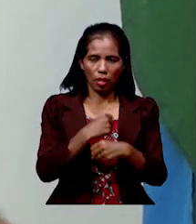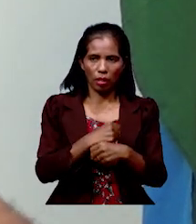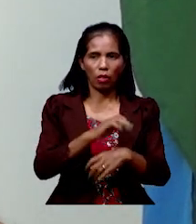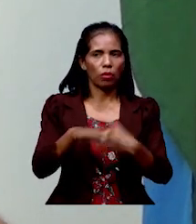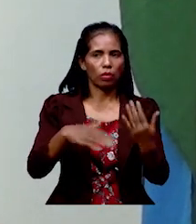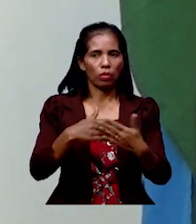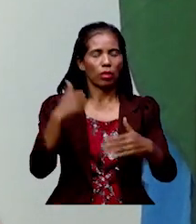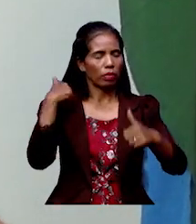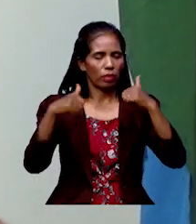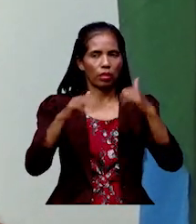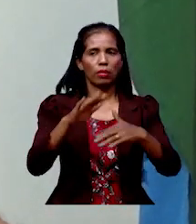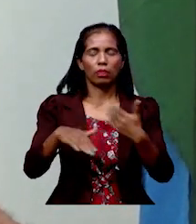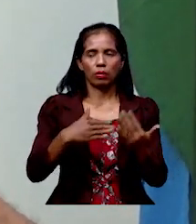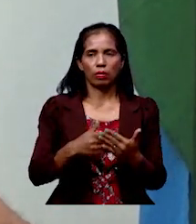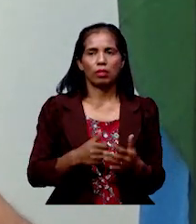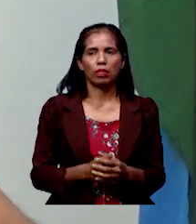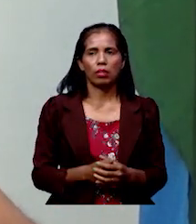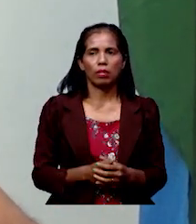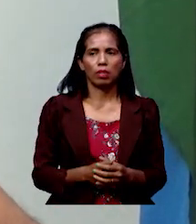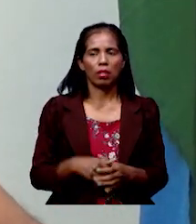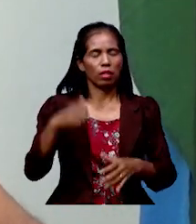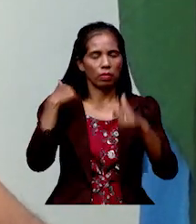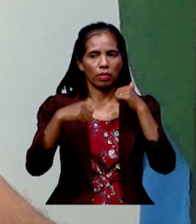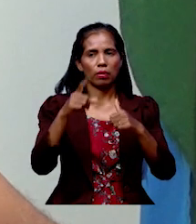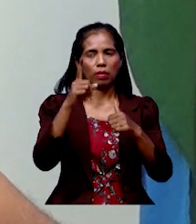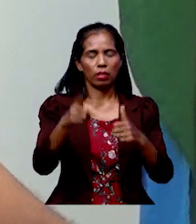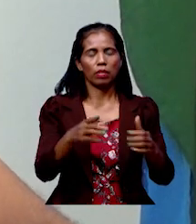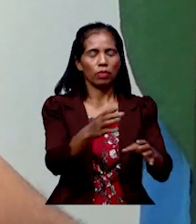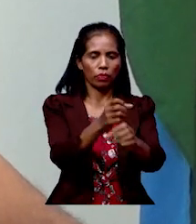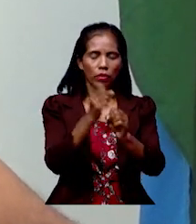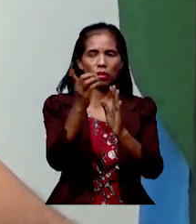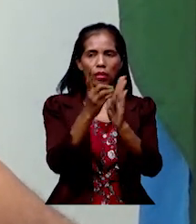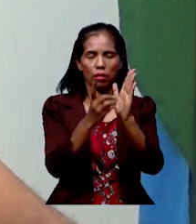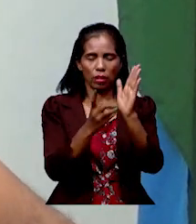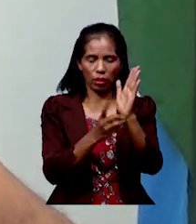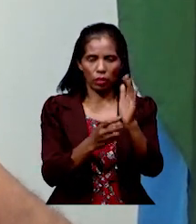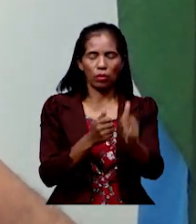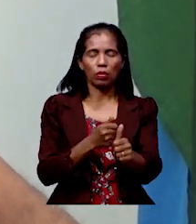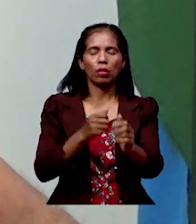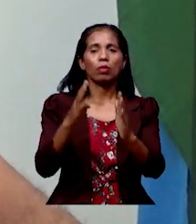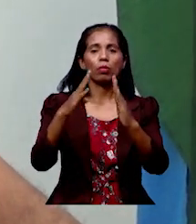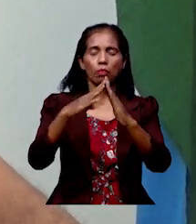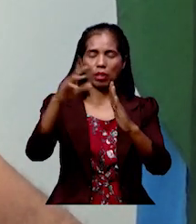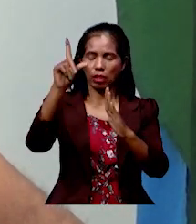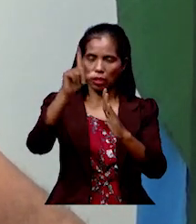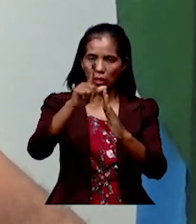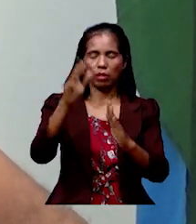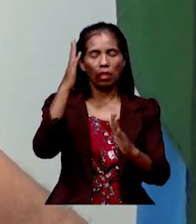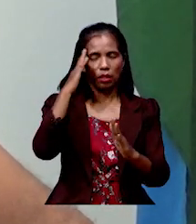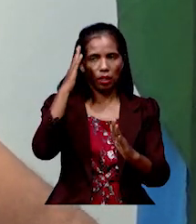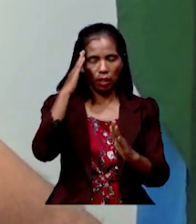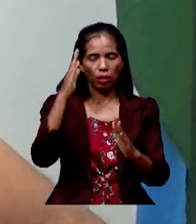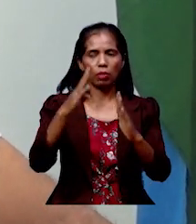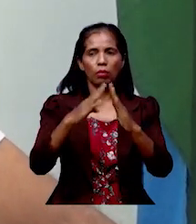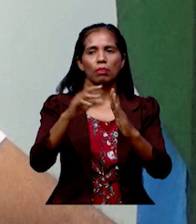se rené. Tira isso aí. Atividade e da maca, levantamento de dados, tu ir uma lista, para tu atene, cada uma lista